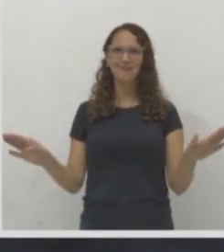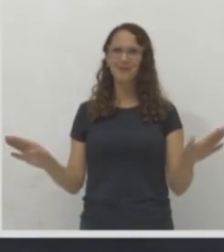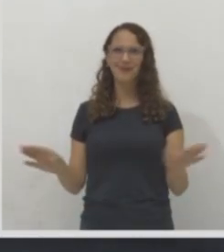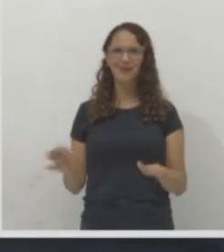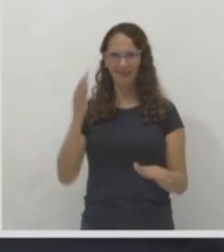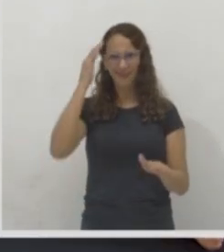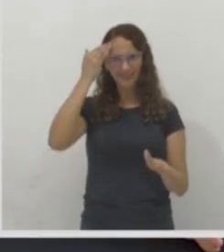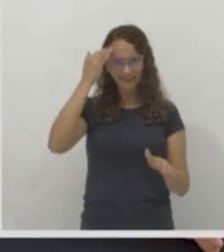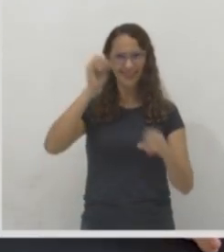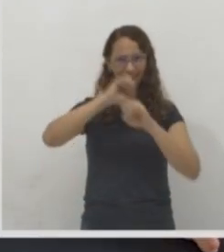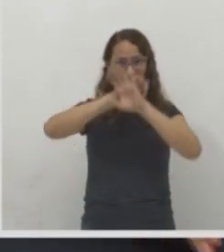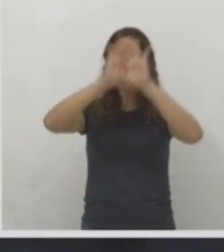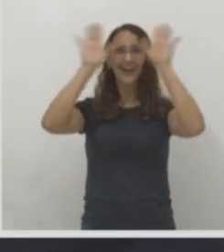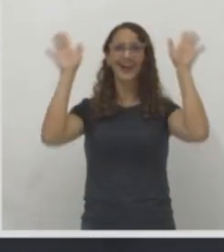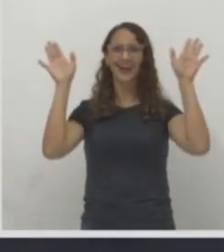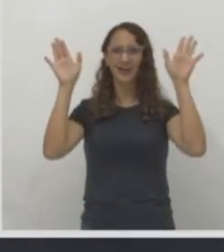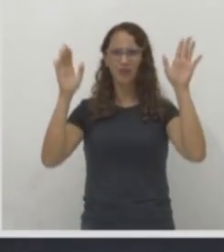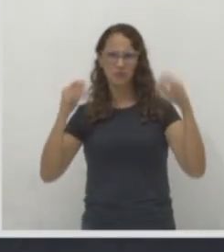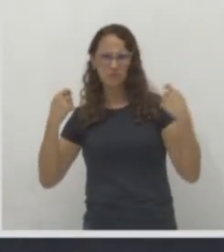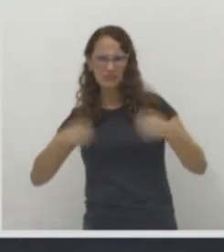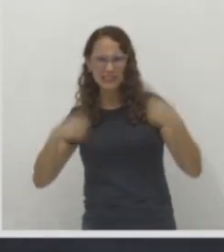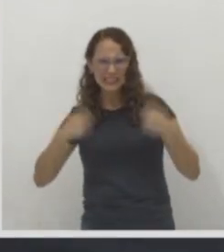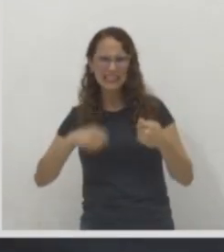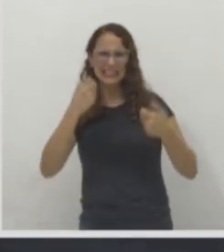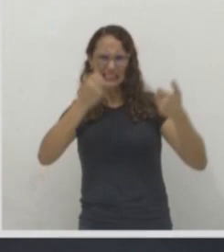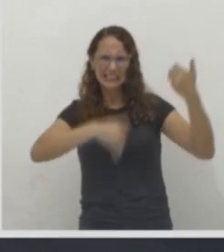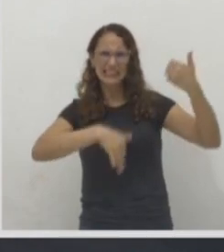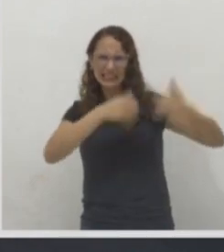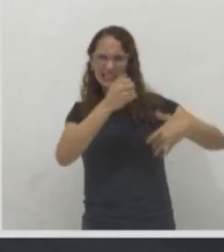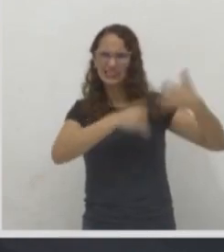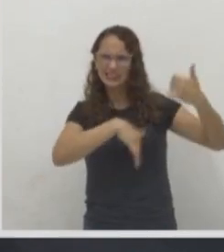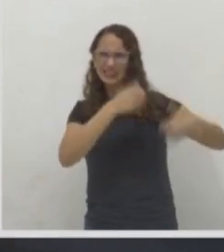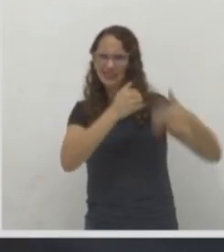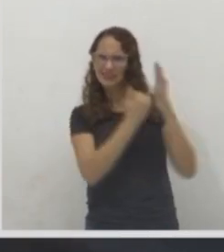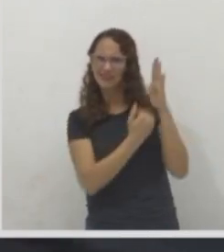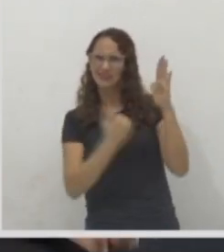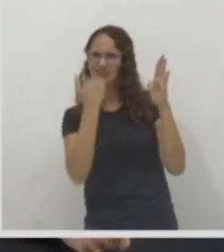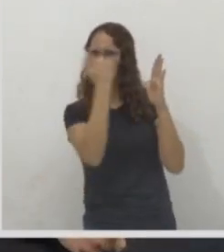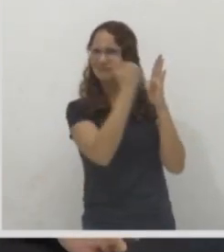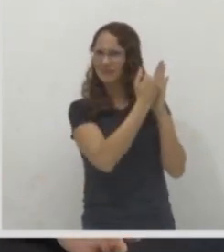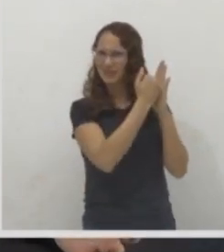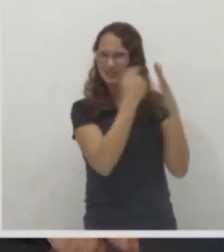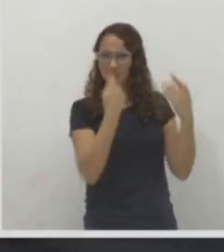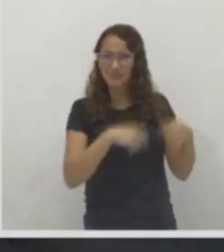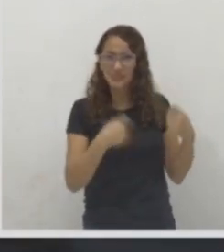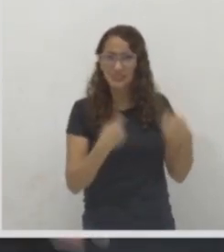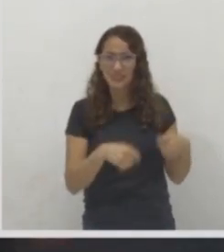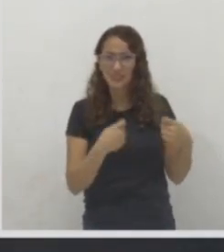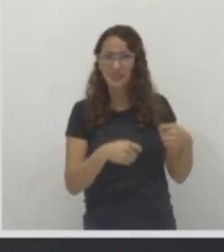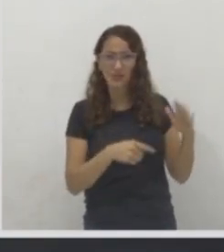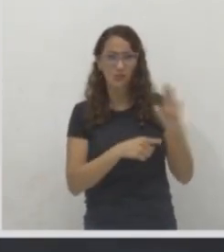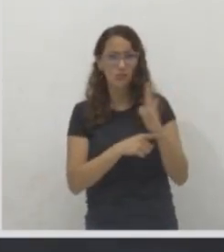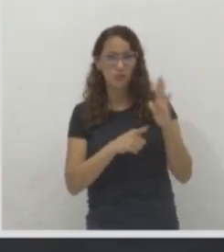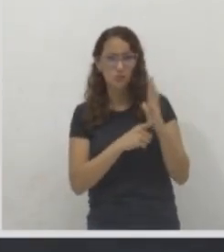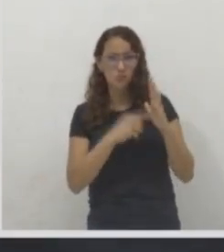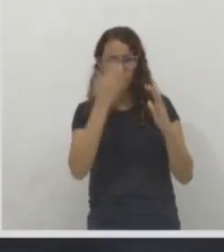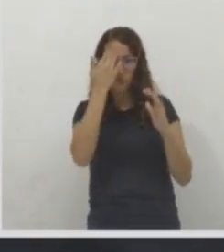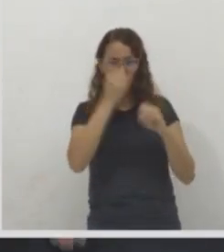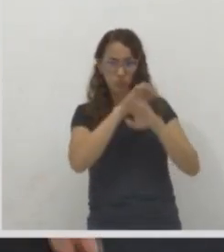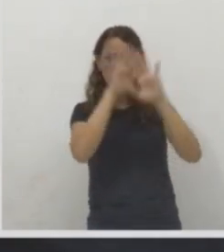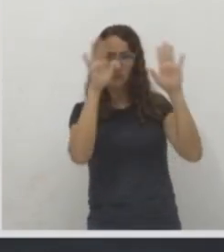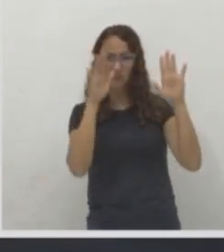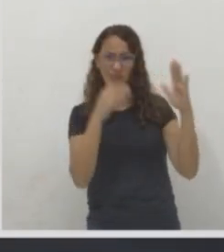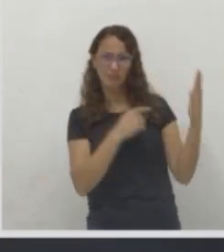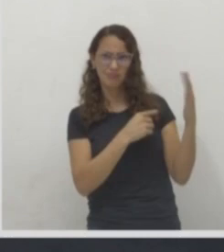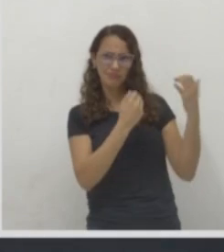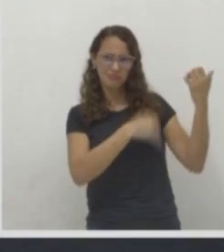nenhum complemento para que eu possa compreender a matéria. Ravi nasceu, poderia ser o